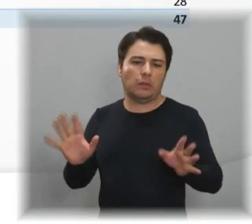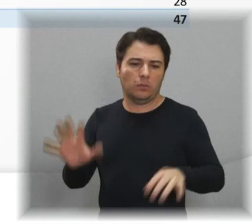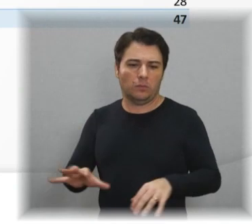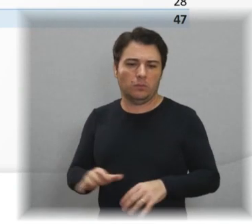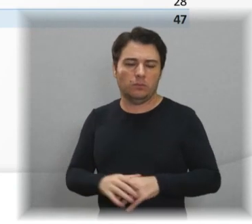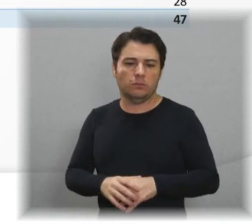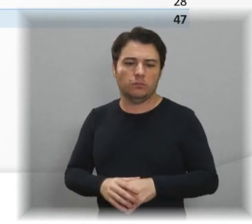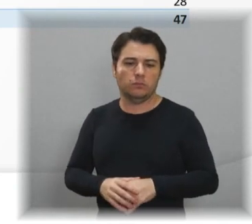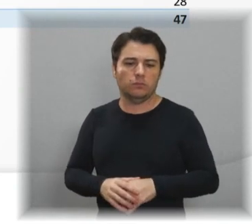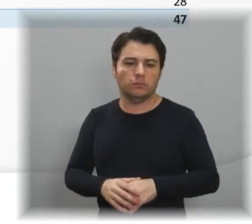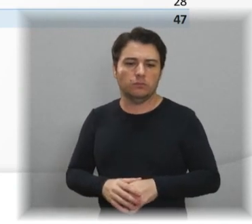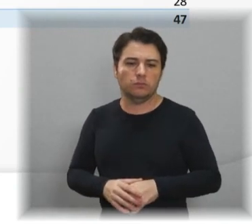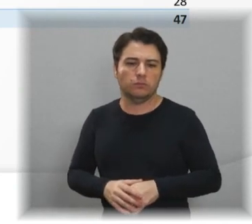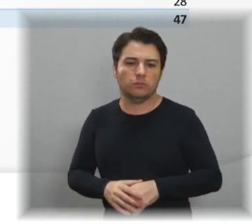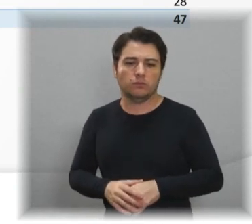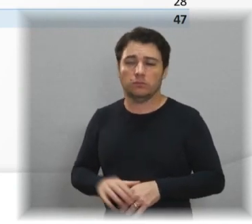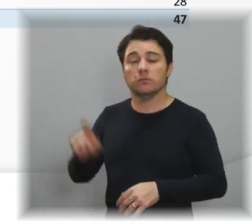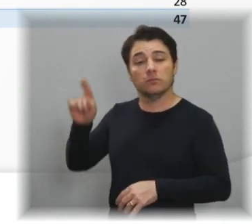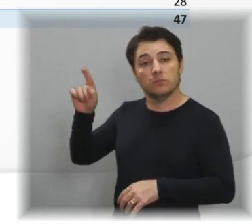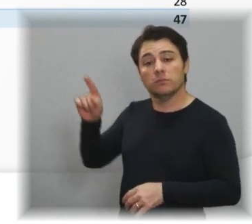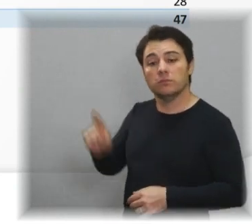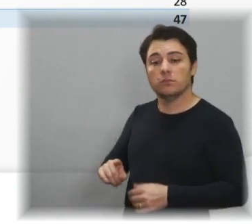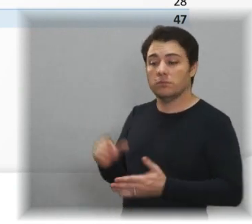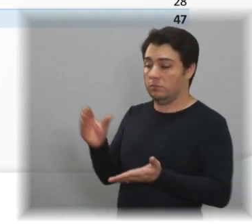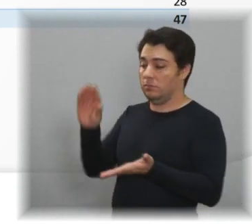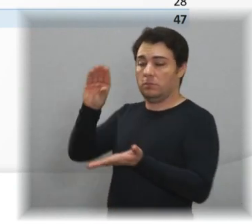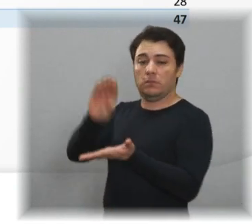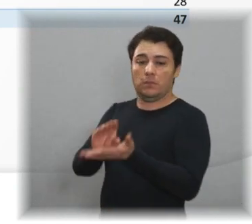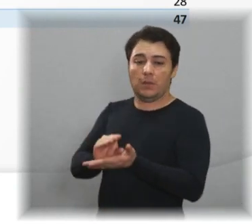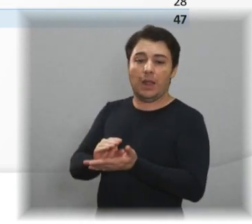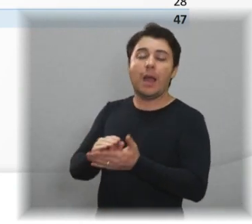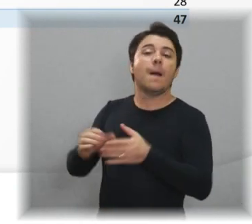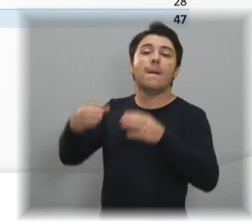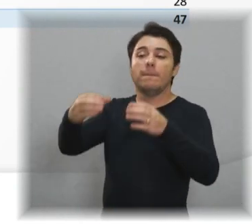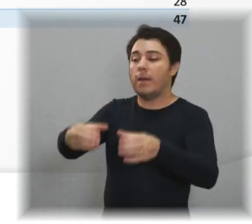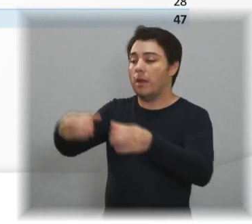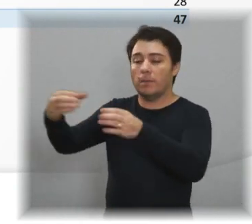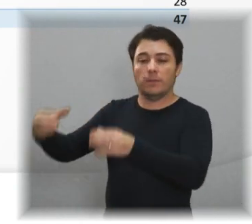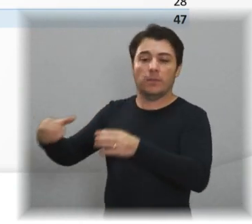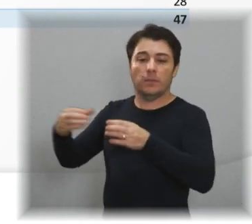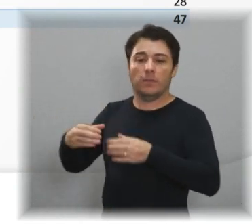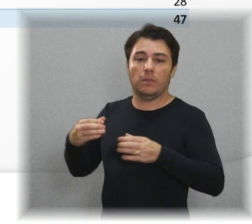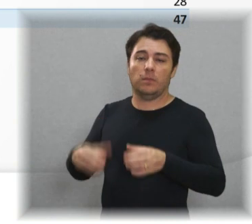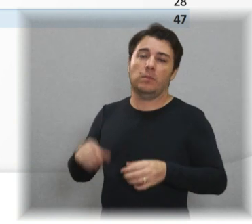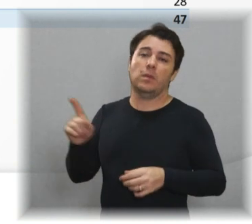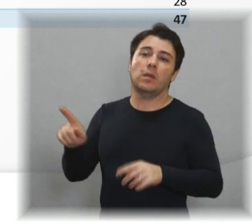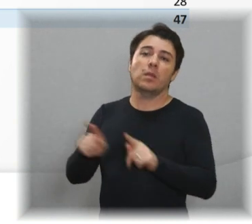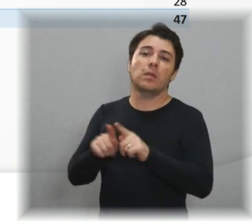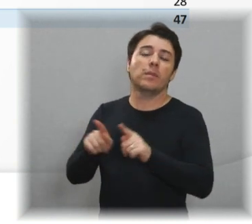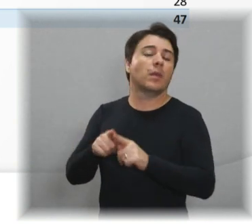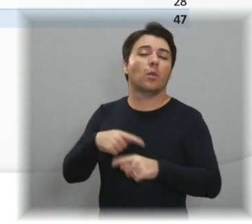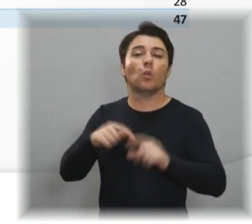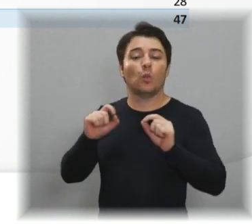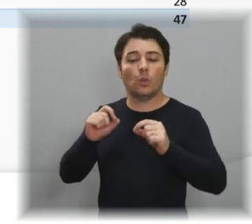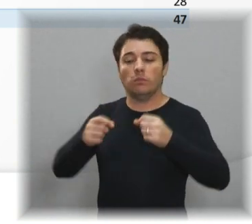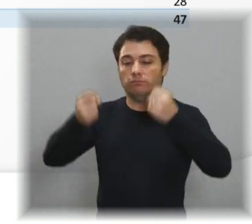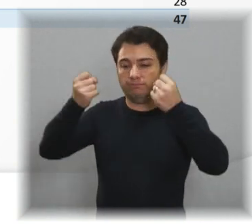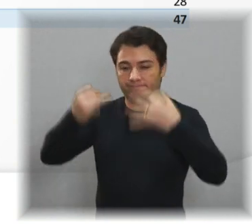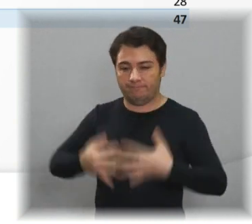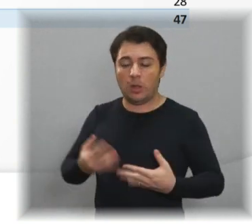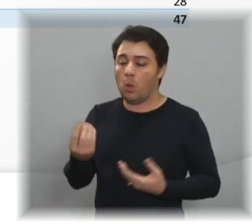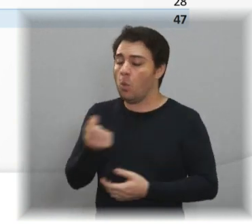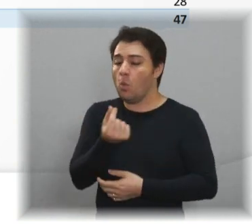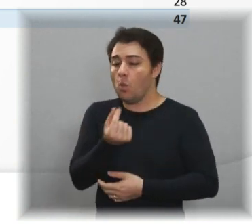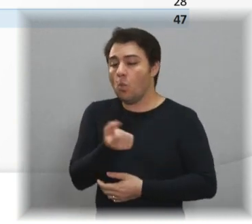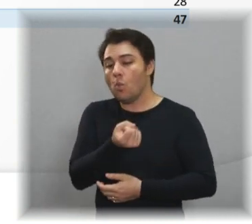aqui o investimento e desligamento programado nesses bairros ou o Polo até trouxe para a gente o quanto a gente